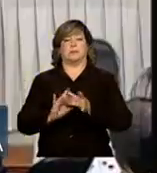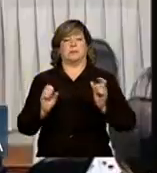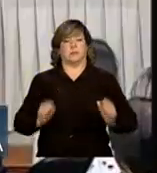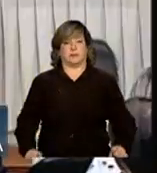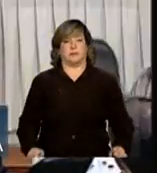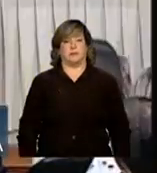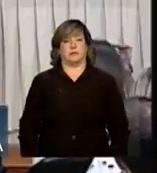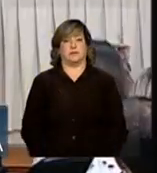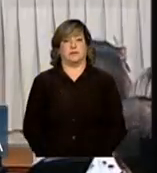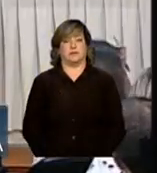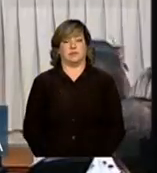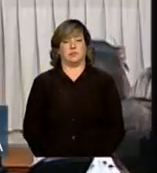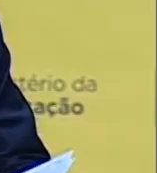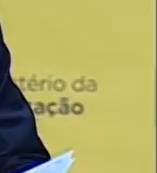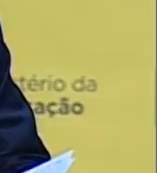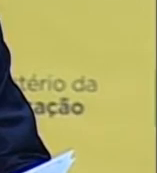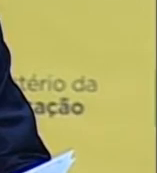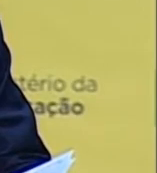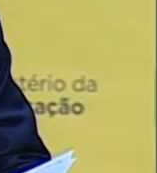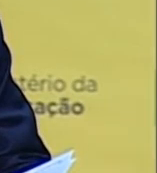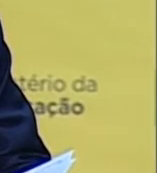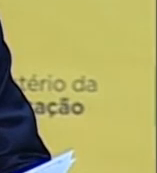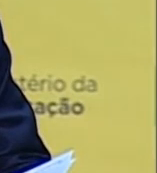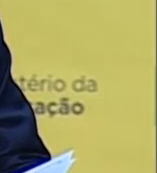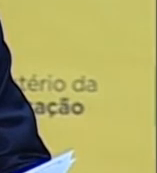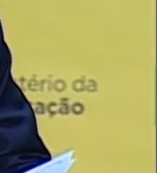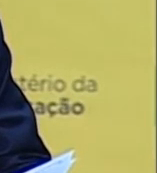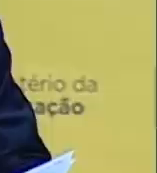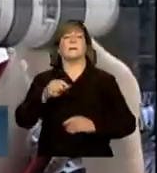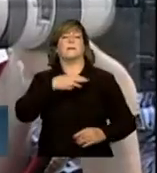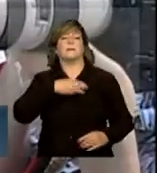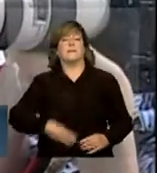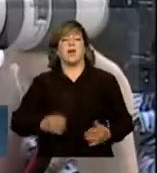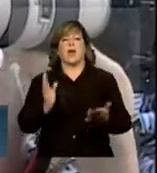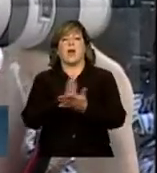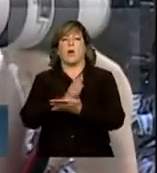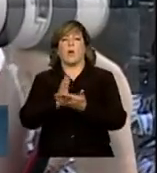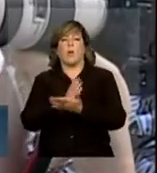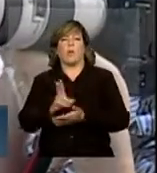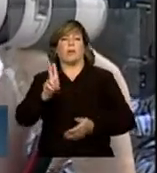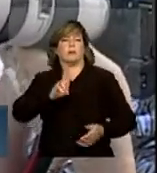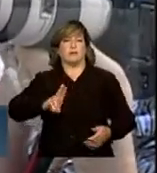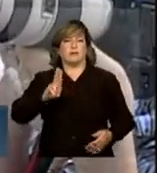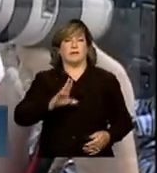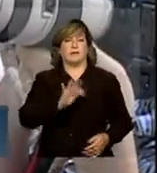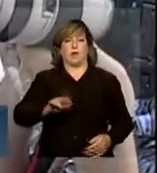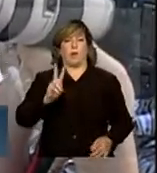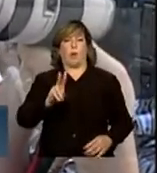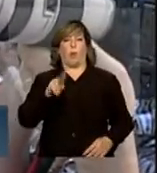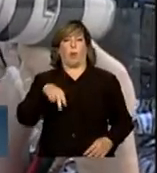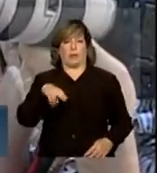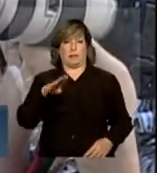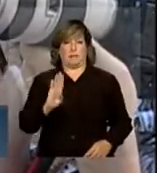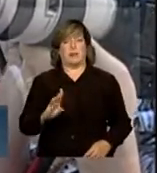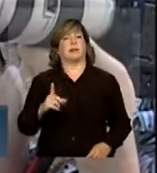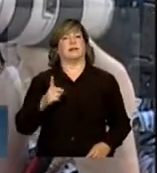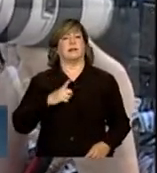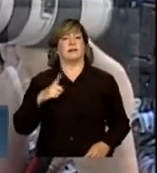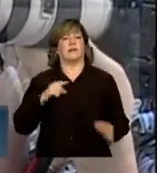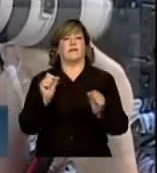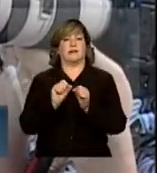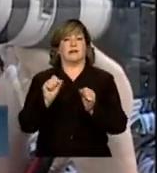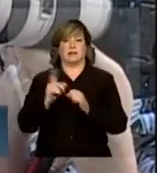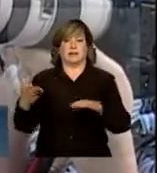pergunta em algumas universidades federais grande com mal e ninguém apresentam adotando